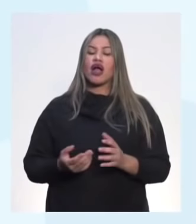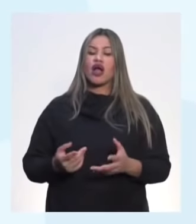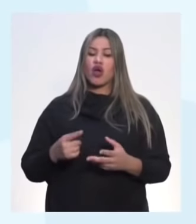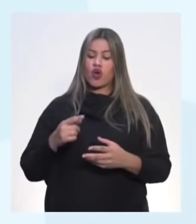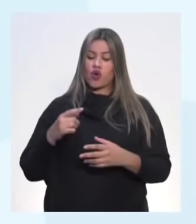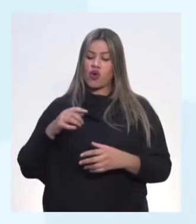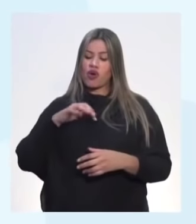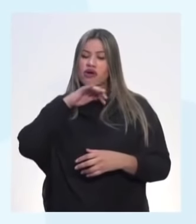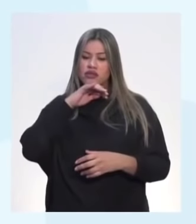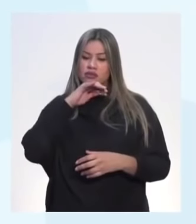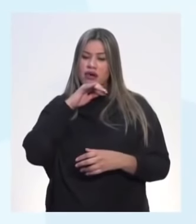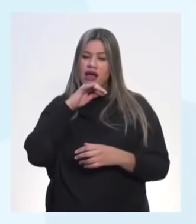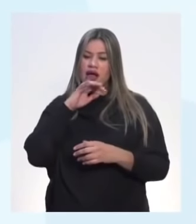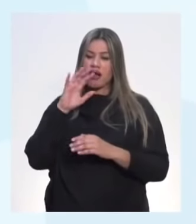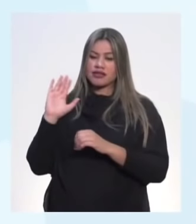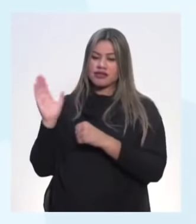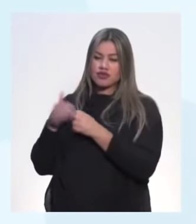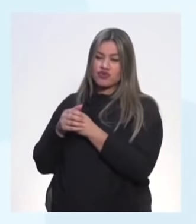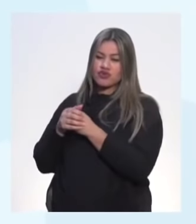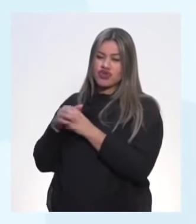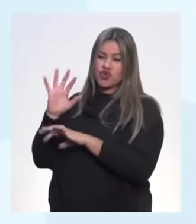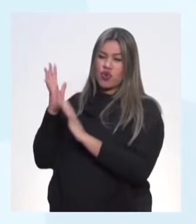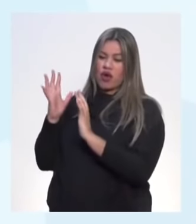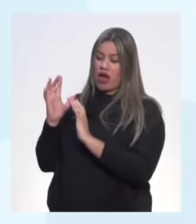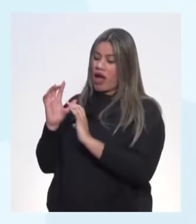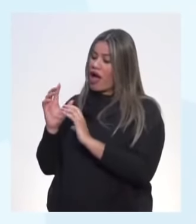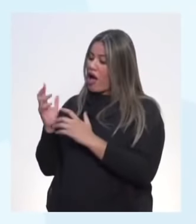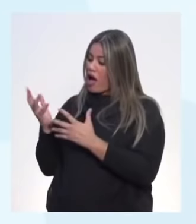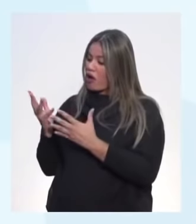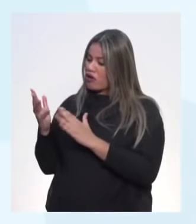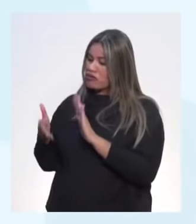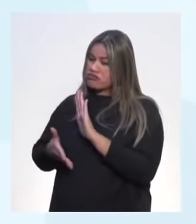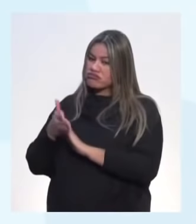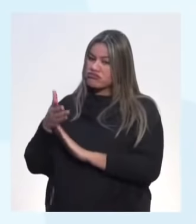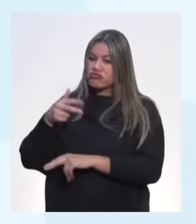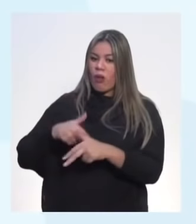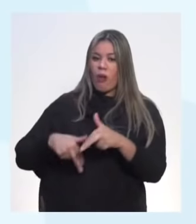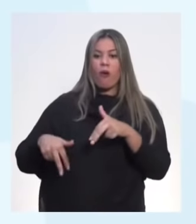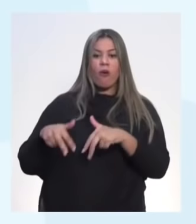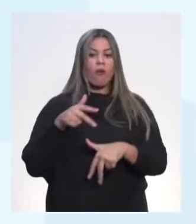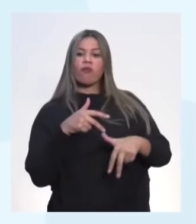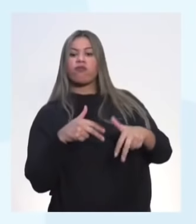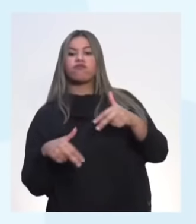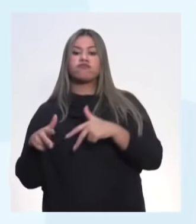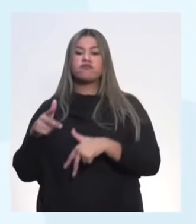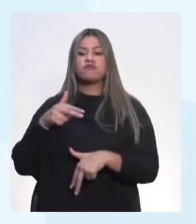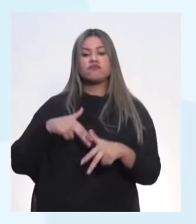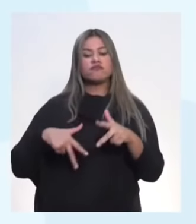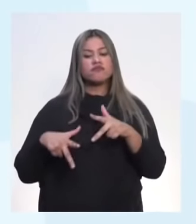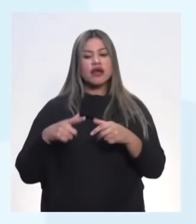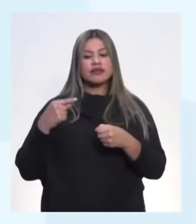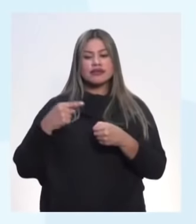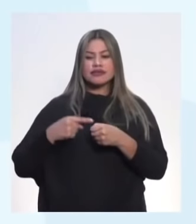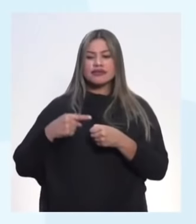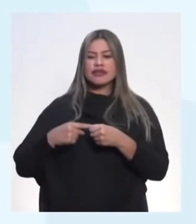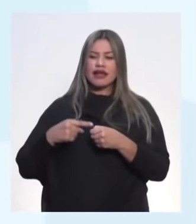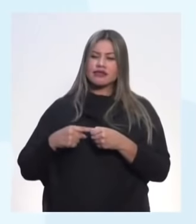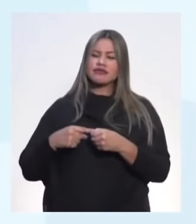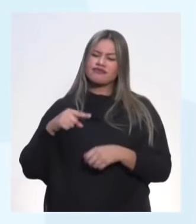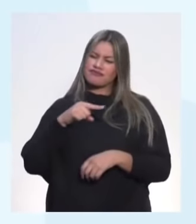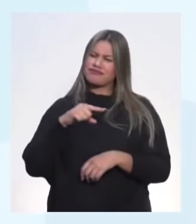estão saindo lá de onde eles estavam, nas florestas, do habitat que eles estavam, para invadir a cidade? Meio que vocês